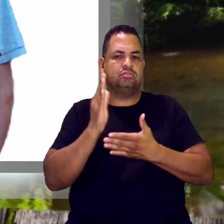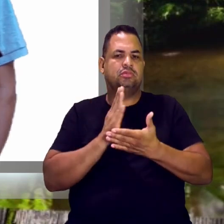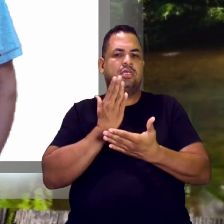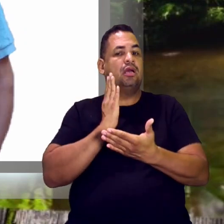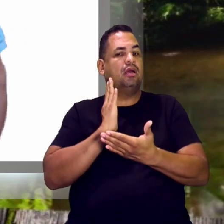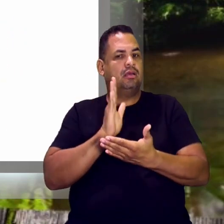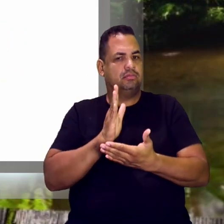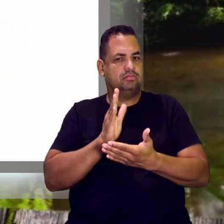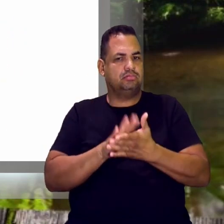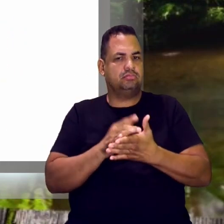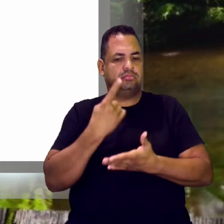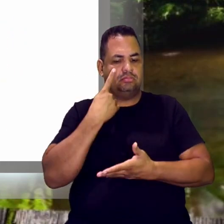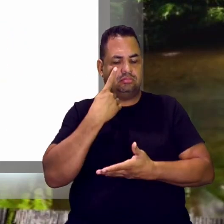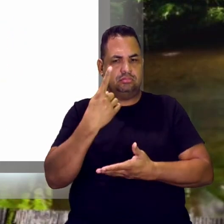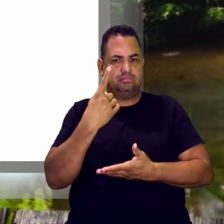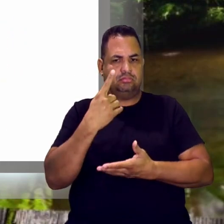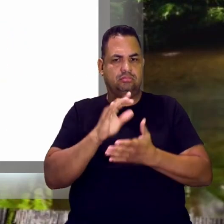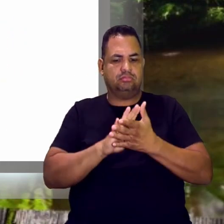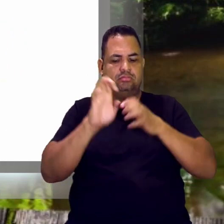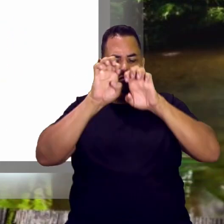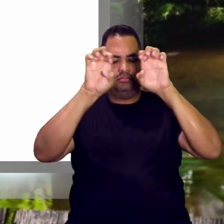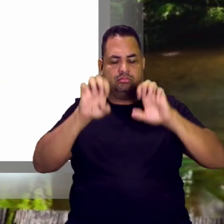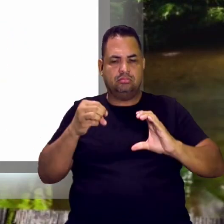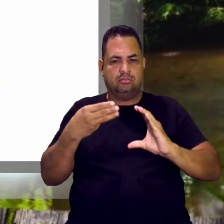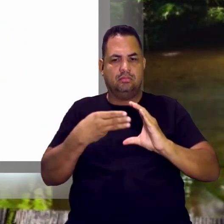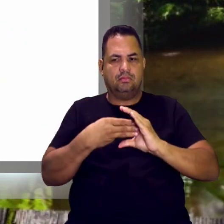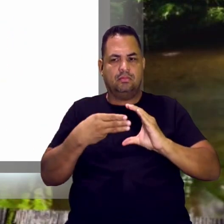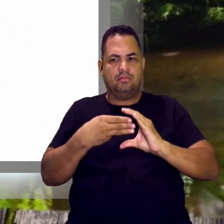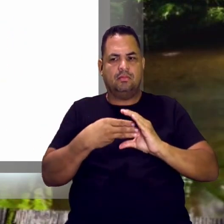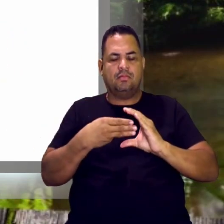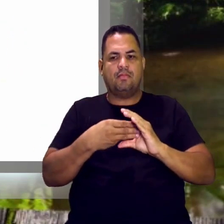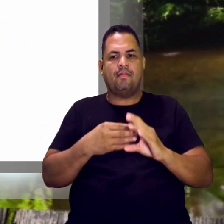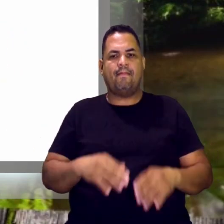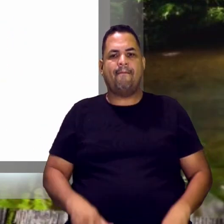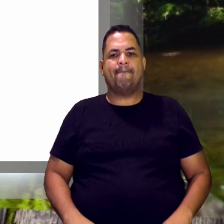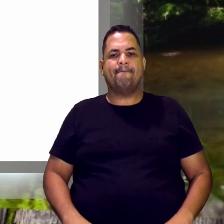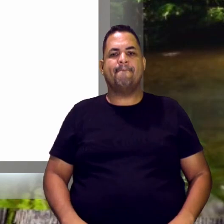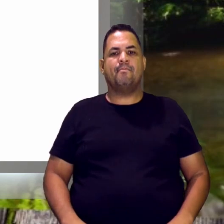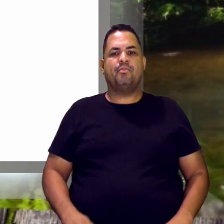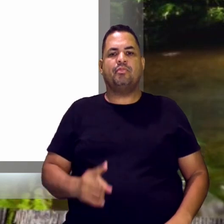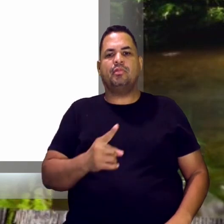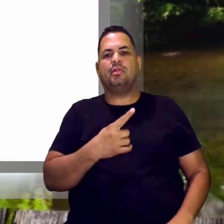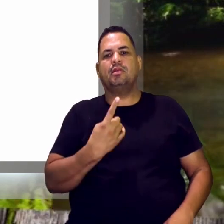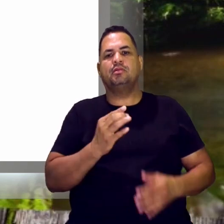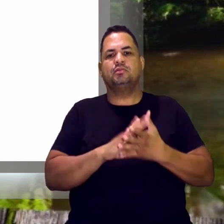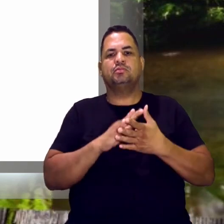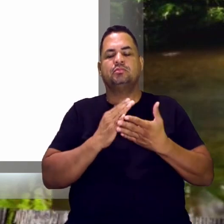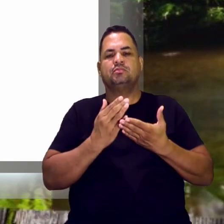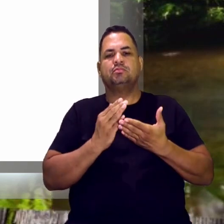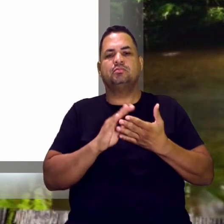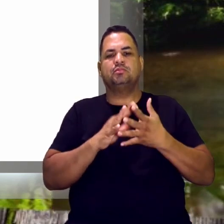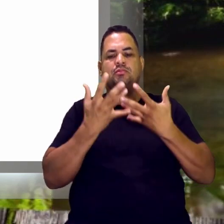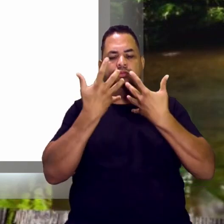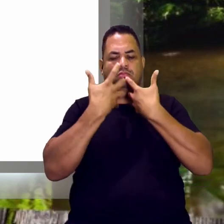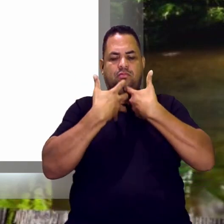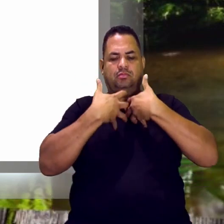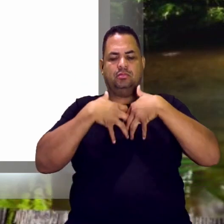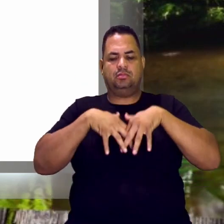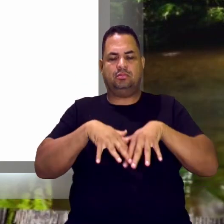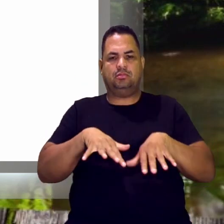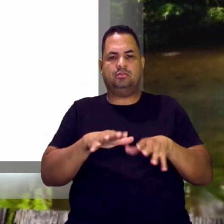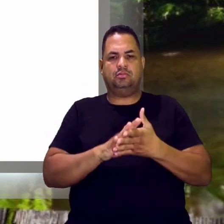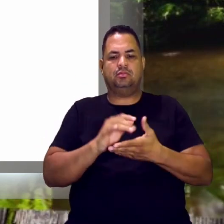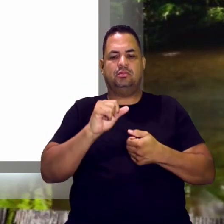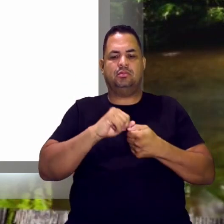gente estava falando da parte de estrutura celular, a gente viu que os metabolismos realizados no